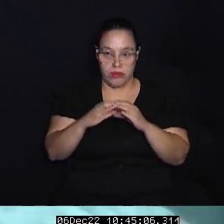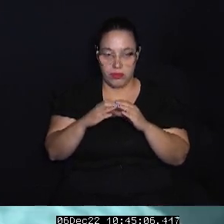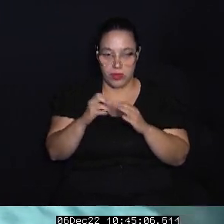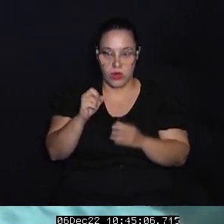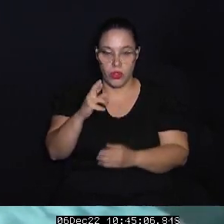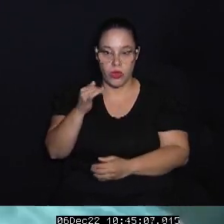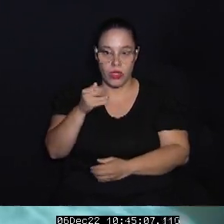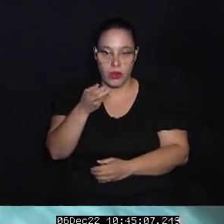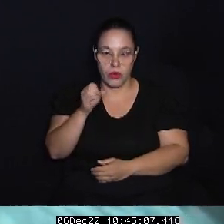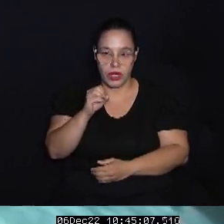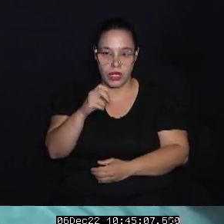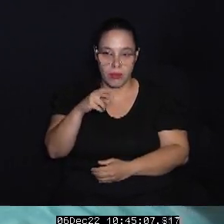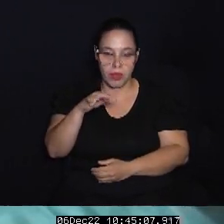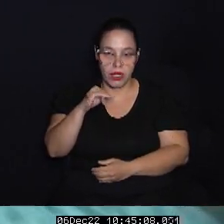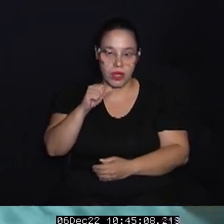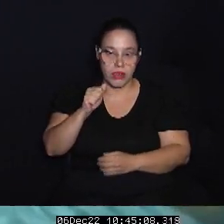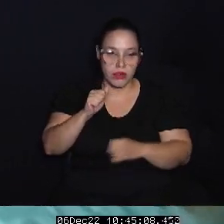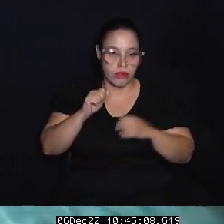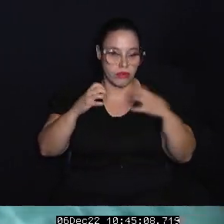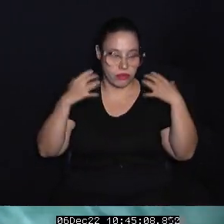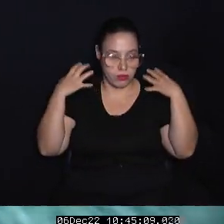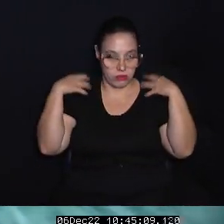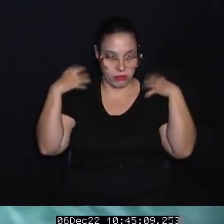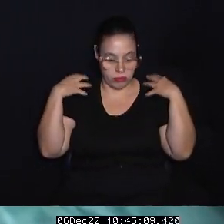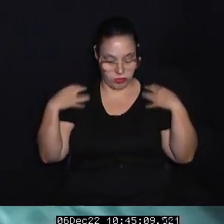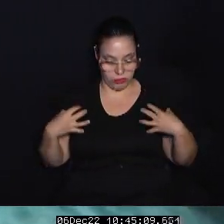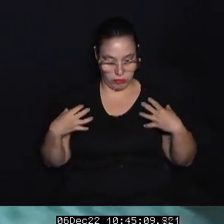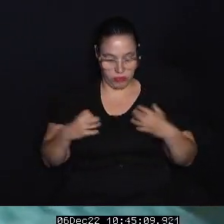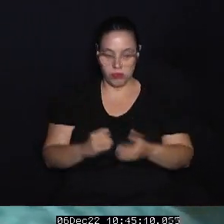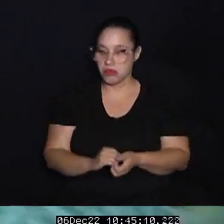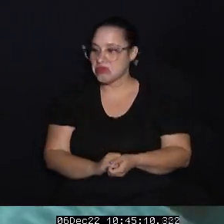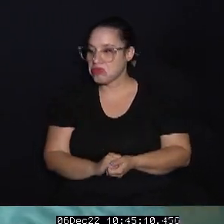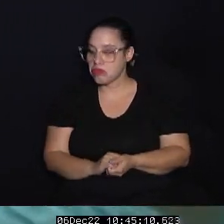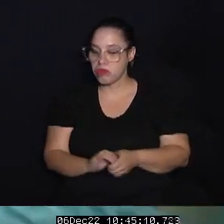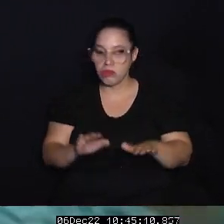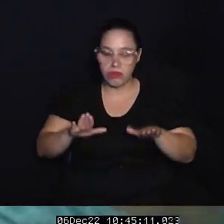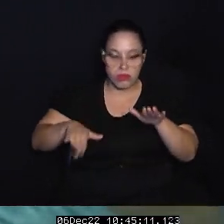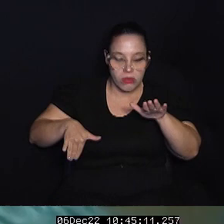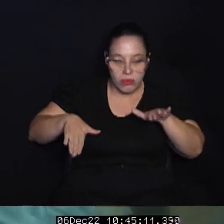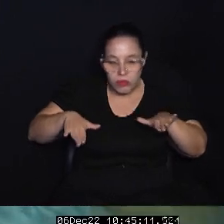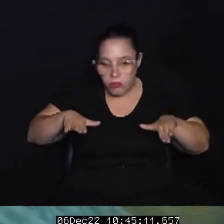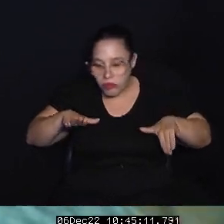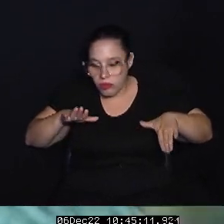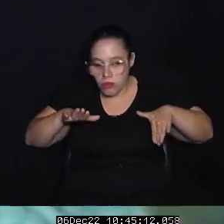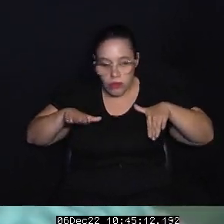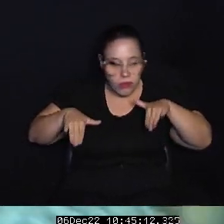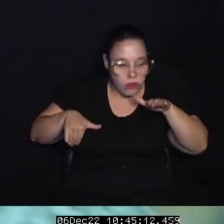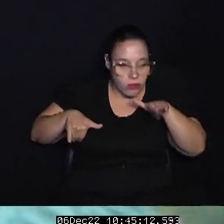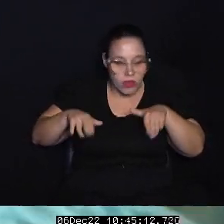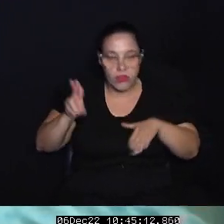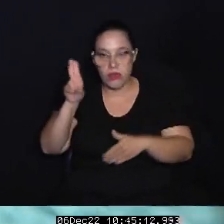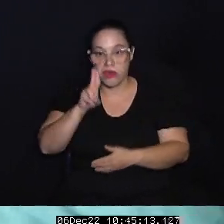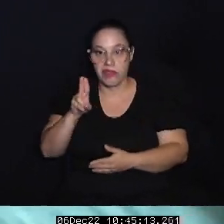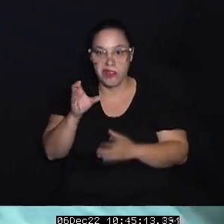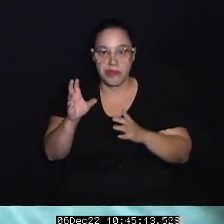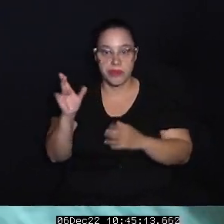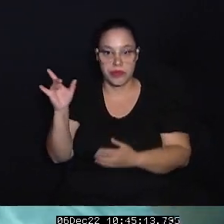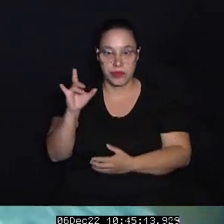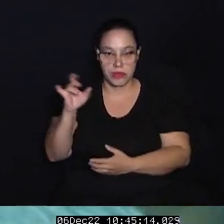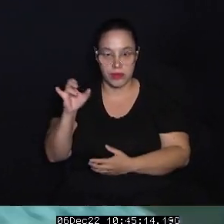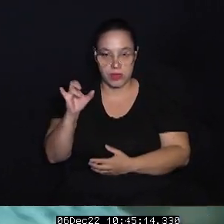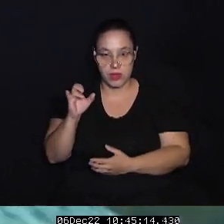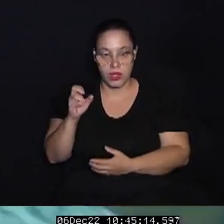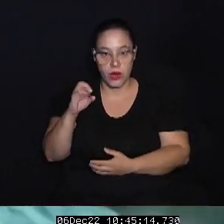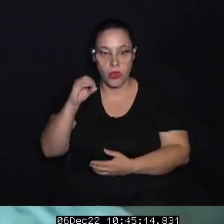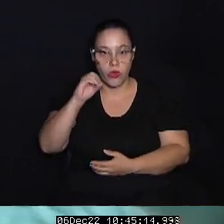estudo. Um grupo de 8 leoas marinhas com câmaras acopladas a seus corpos foram os animais utilizados no estudo. Os